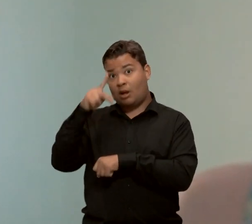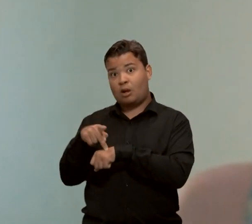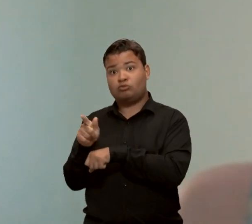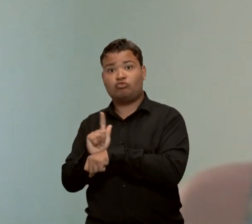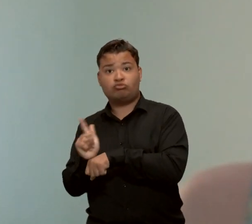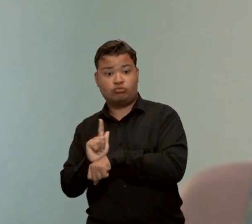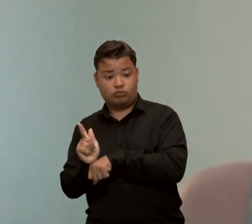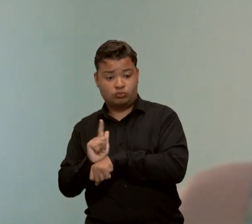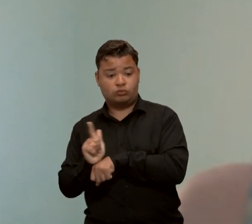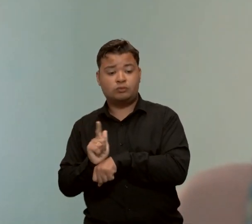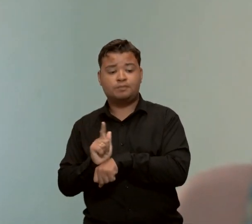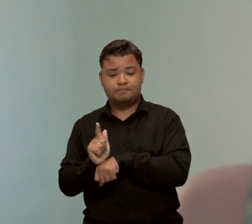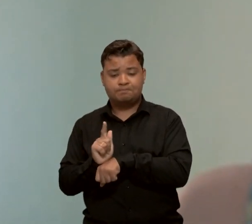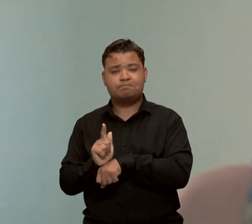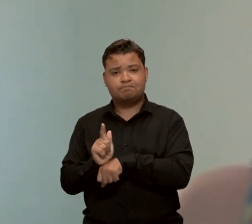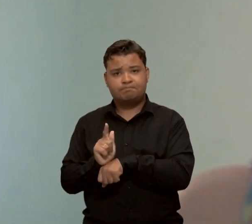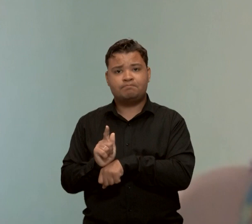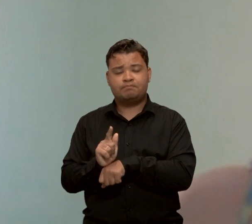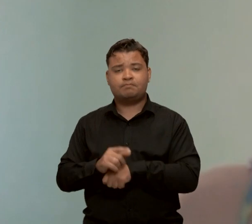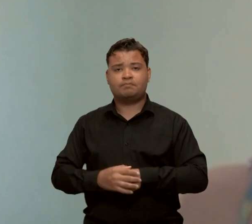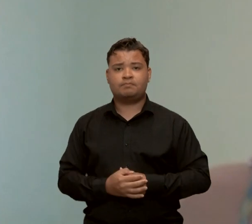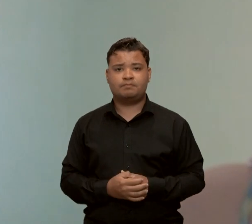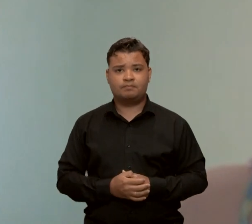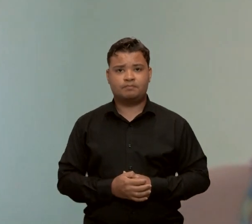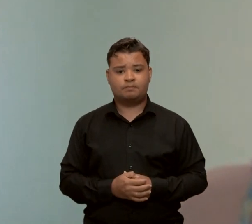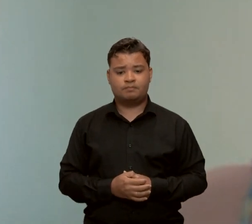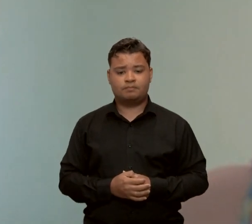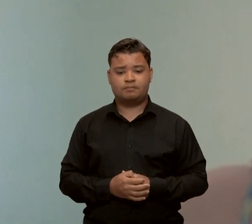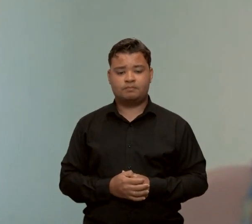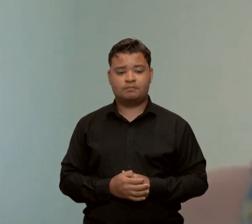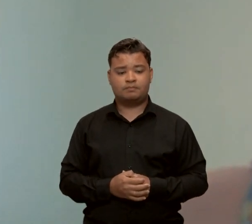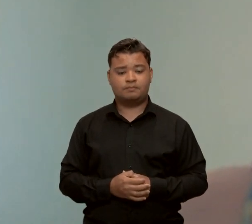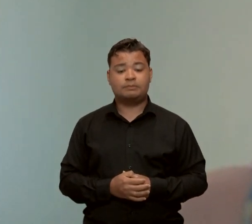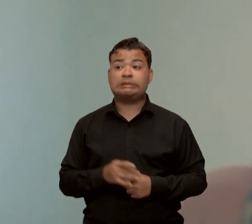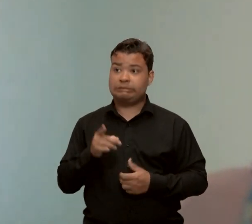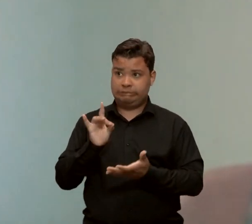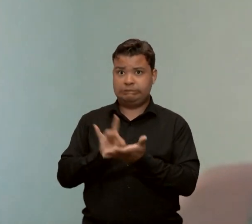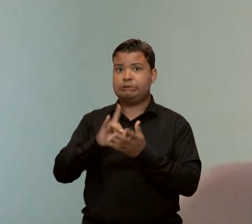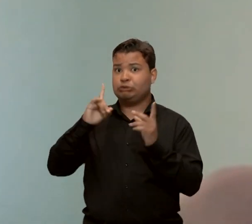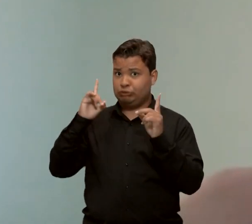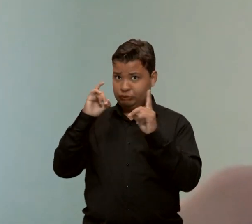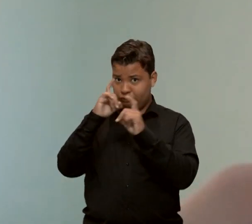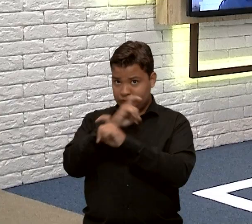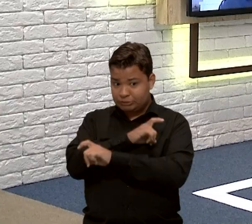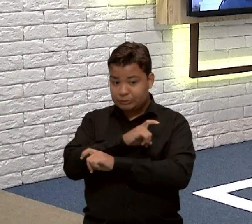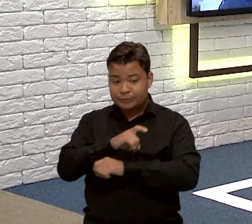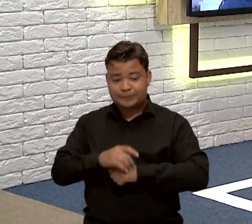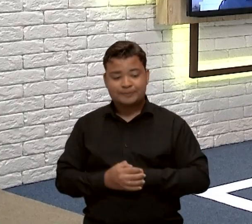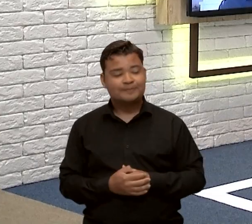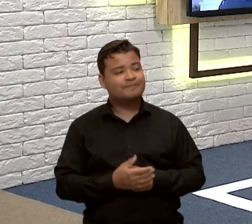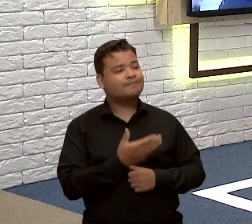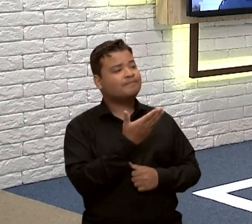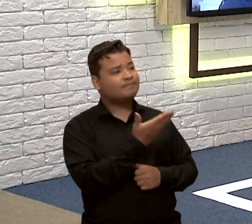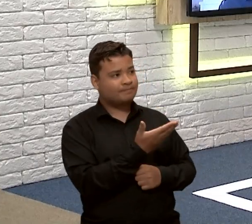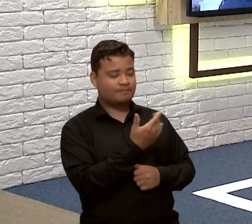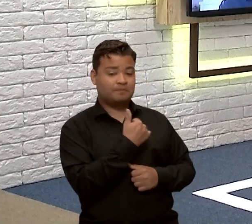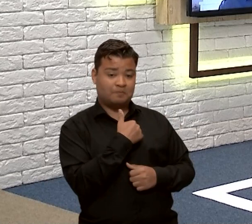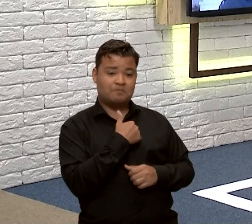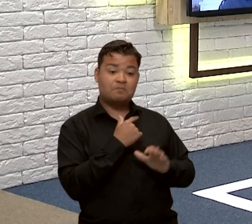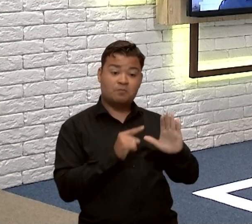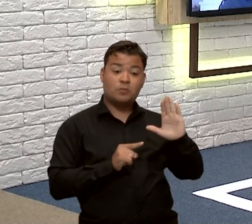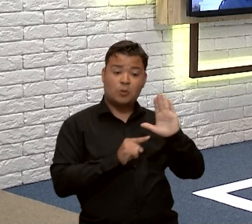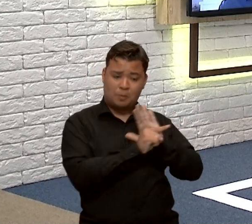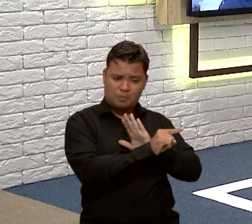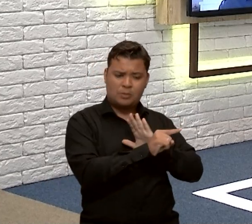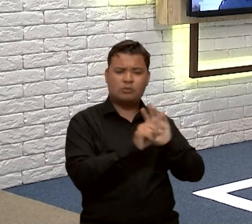autogestionária, o seu empreendimento. Que é um desafio. E eu vou te perguntar